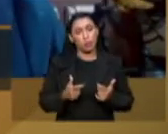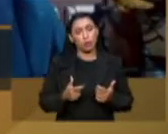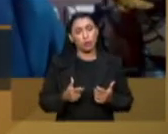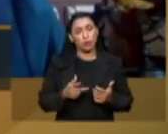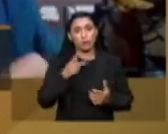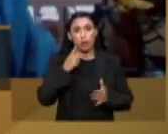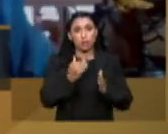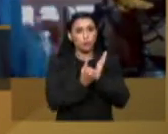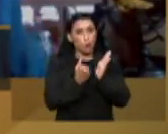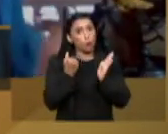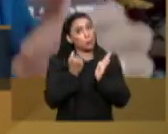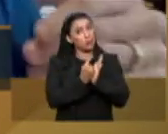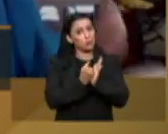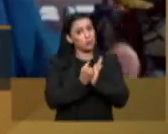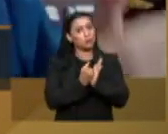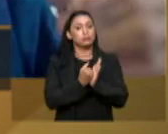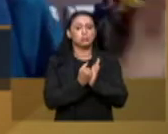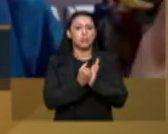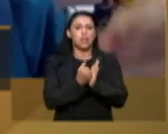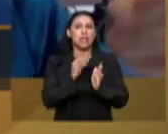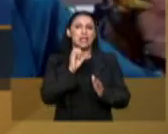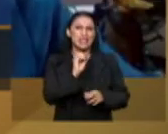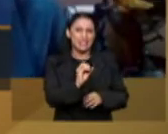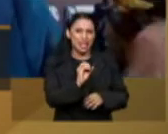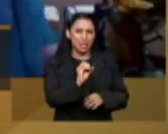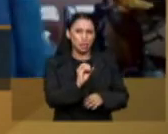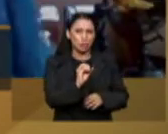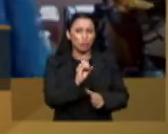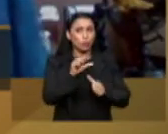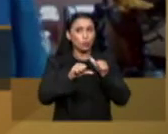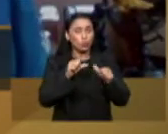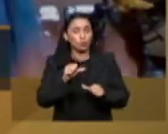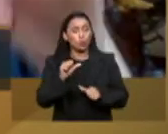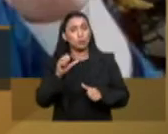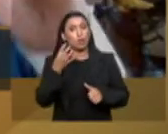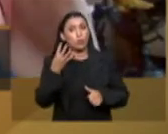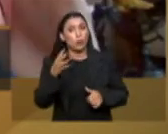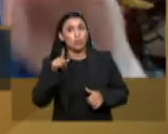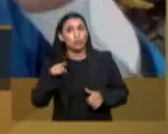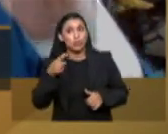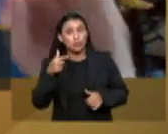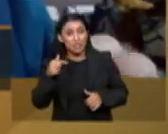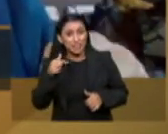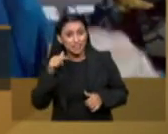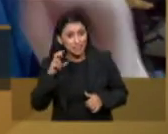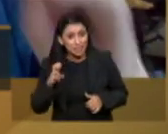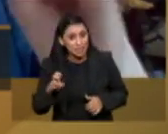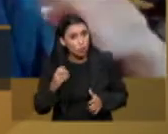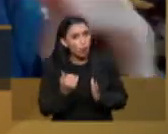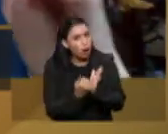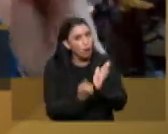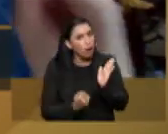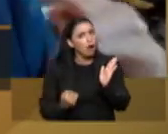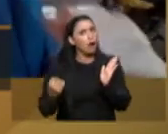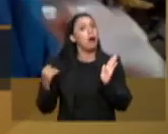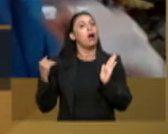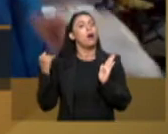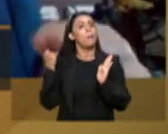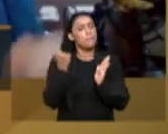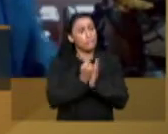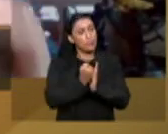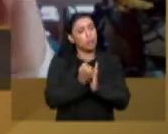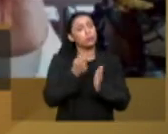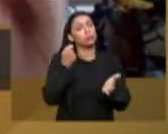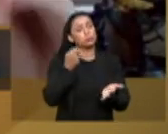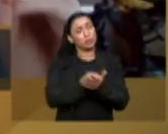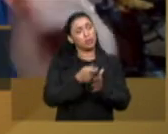que houve um aumento. Né? Zero para 4,65, matematicamente, é aumento de